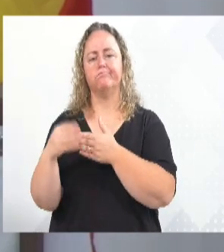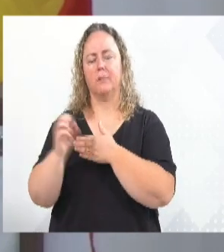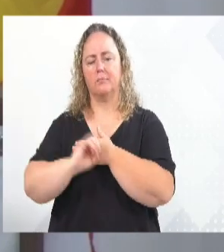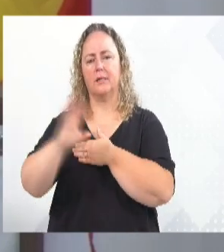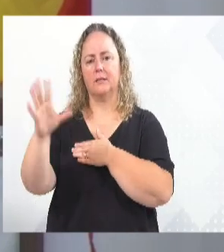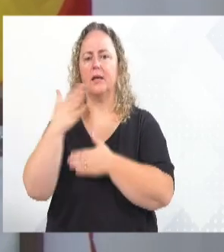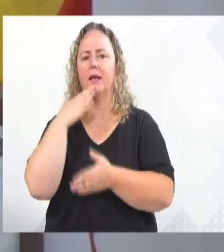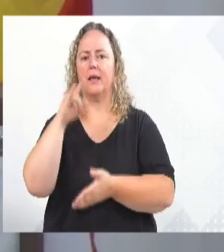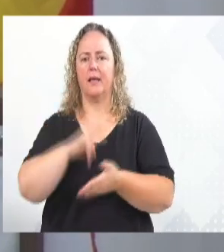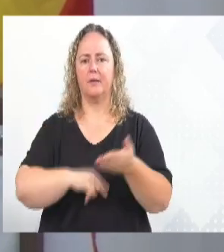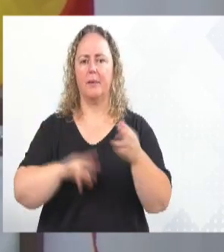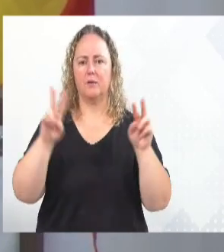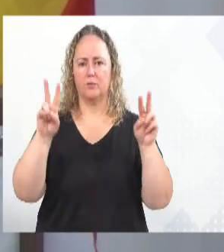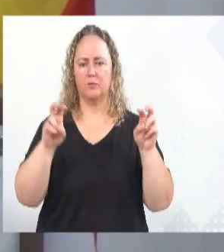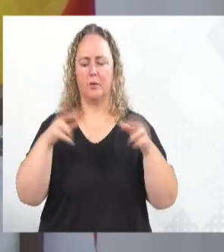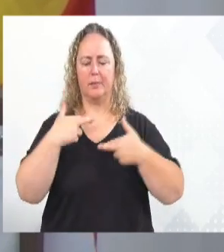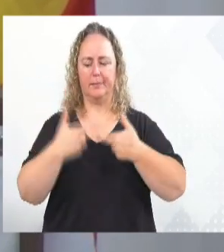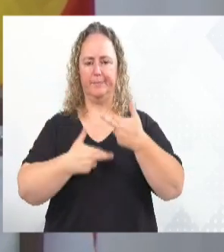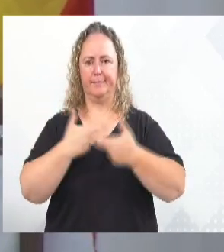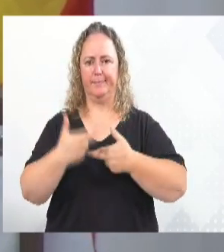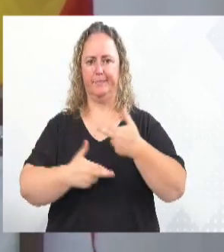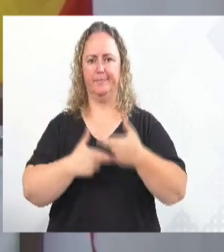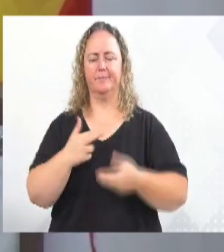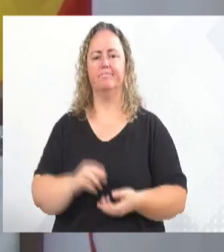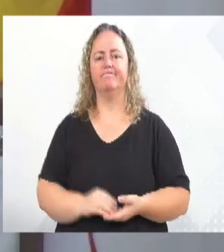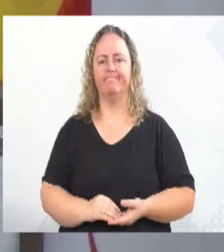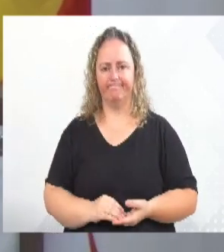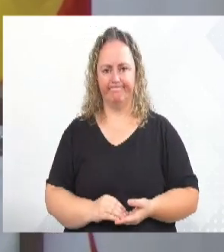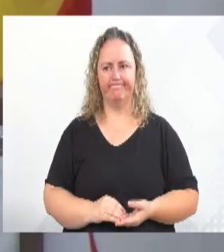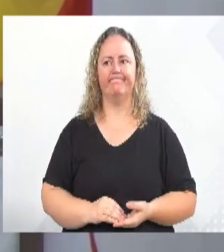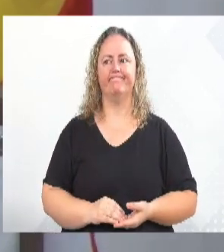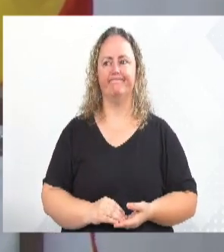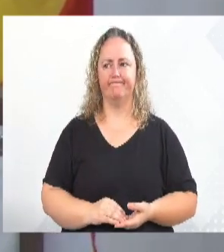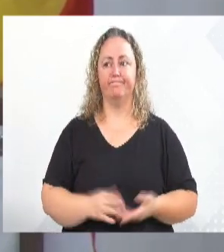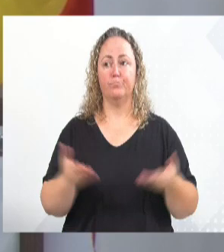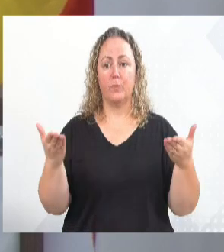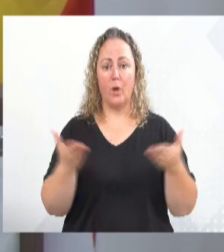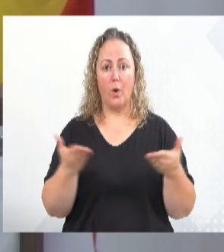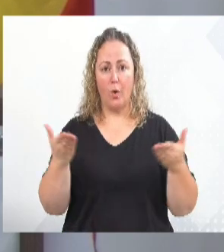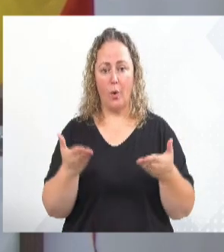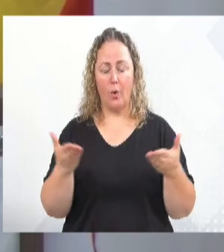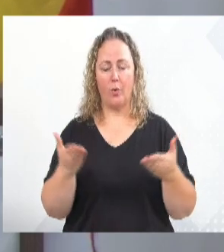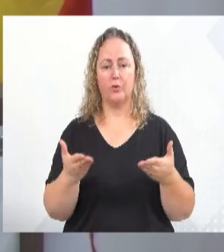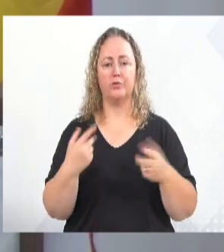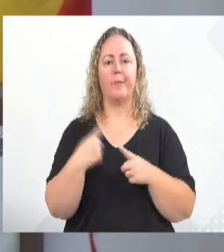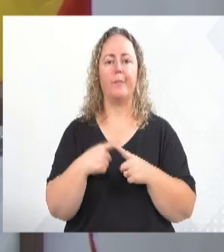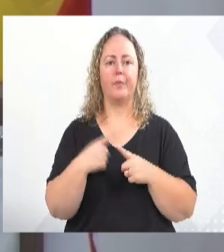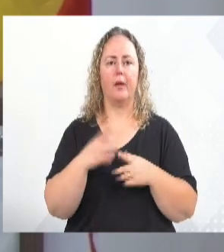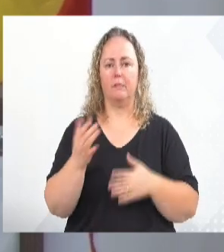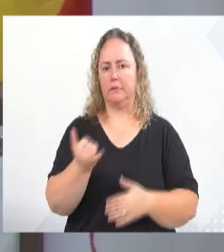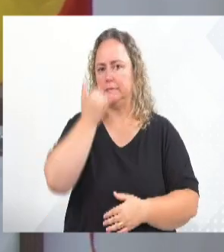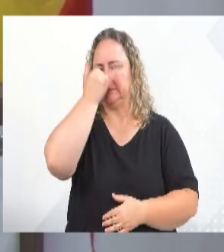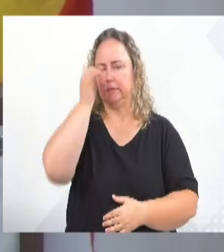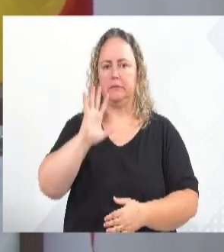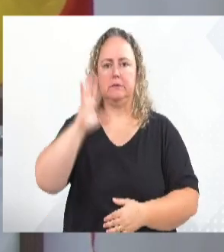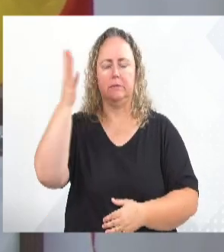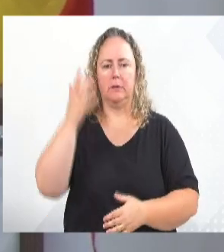do problema da Reciblu, né? E o que eu trouxe hoje aqui, em função do que aconteceu com a